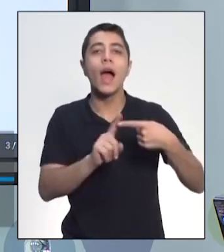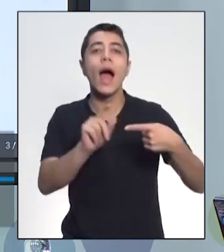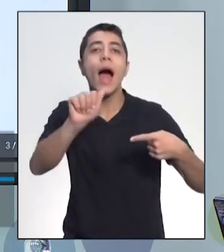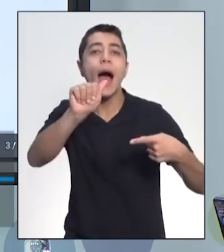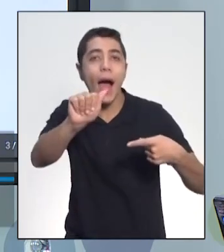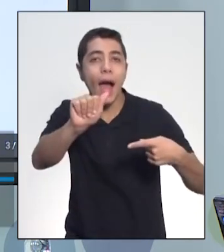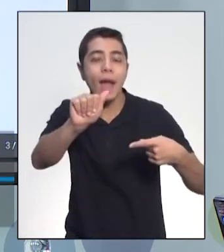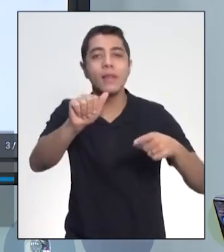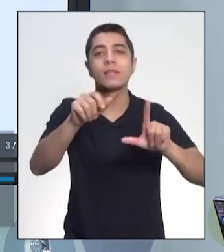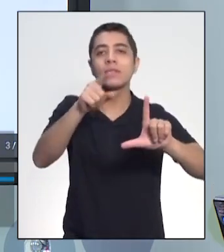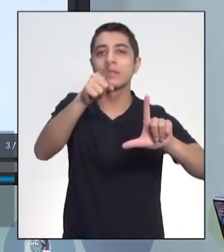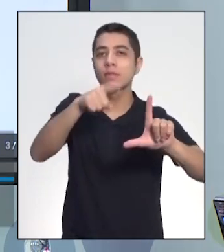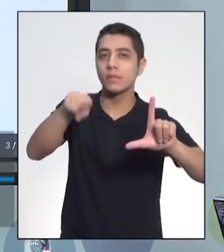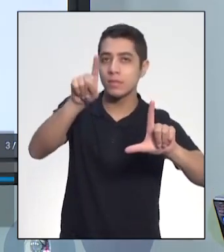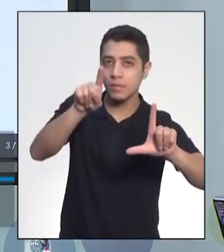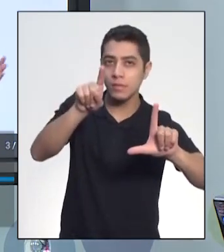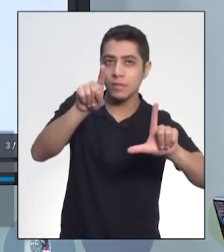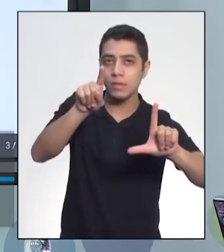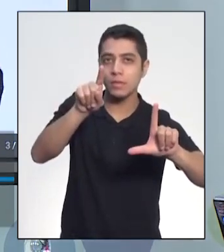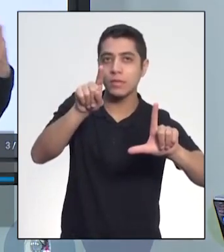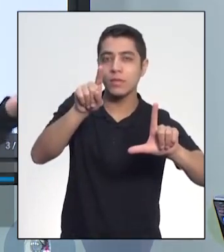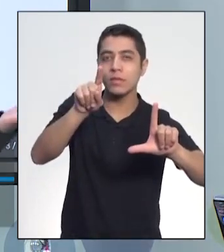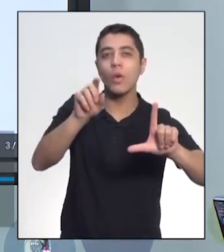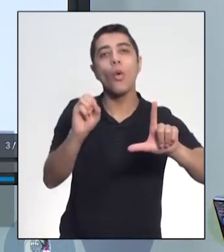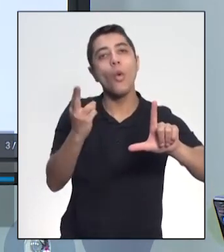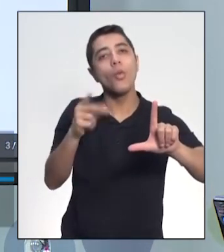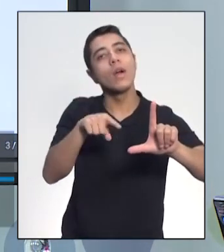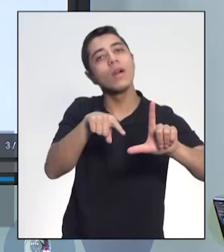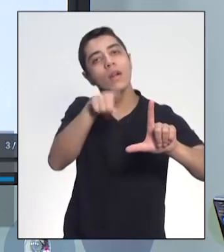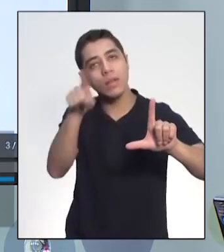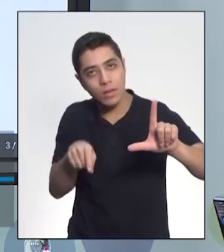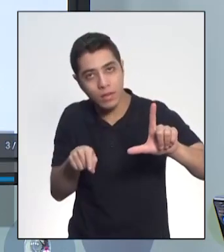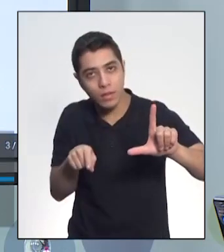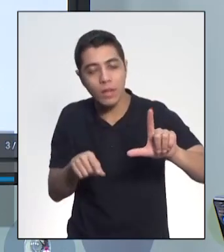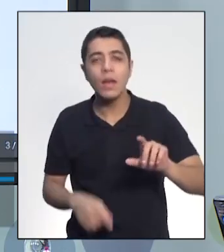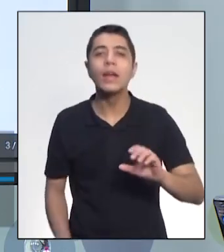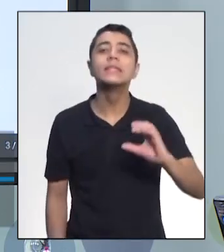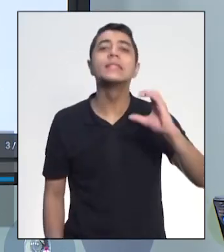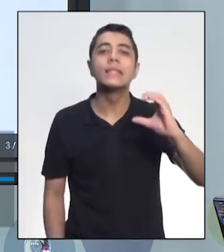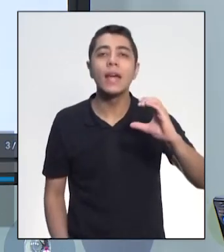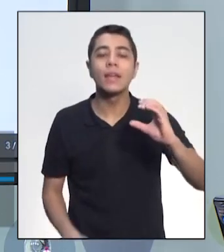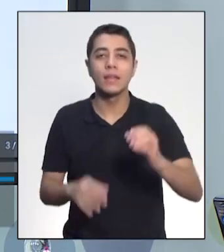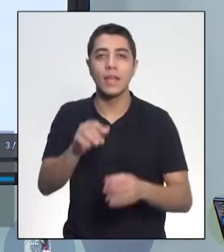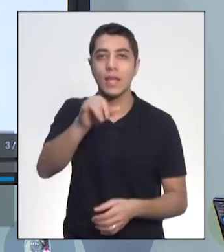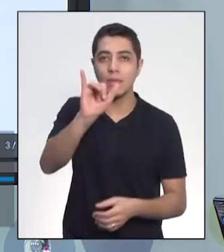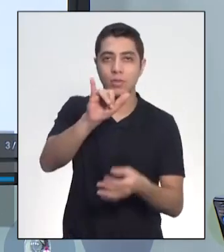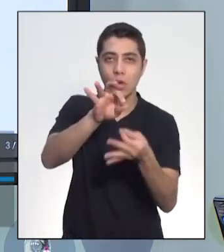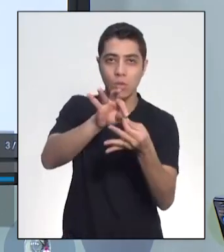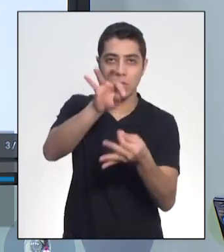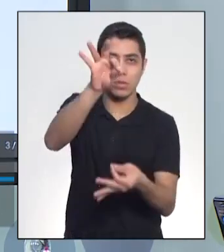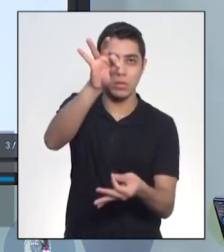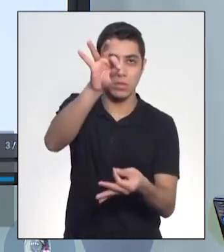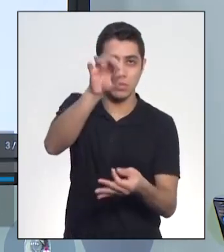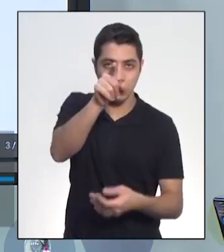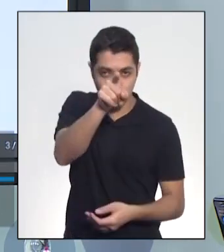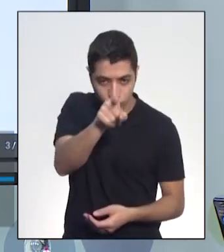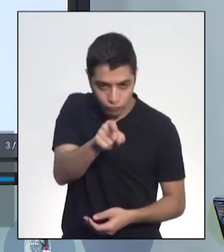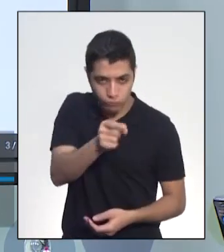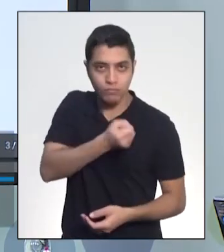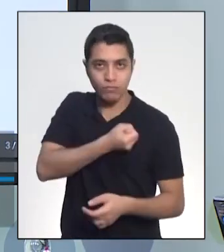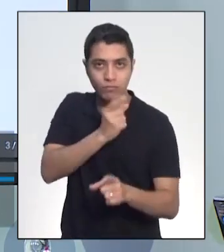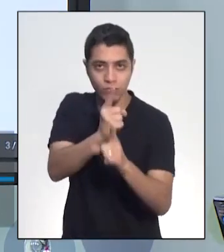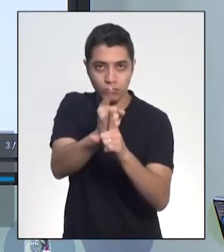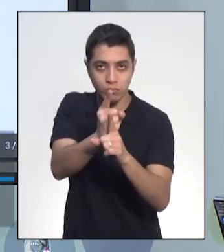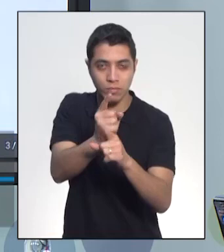C. Tá. Agora, a próxima coisa era onde cruza o eixo x. Olha, onde cruza o eixo x são as raízes. Então, eu comecei a continha das